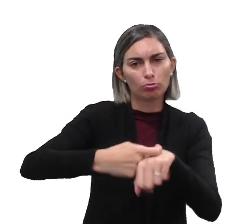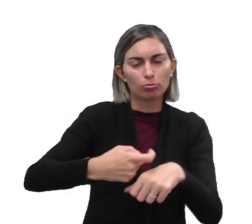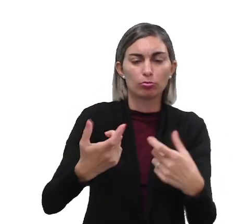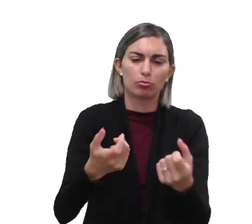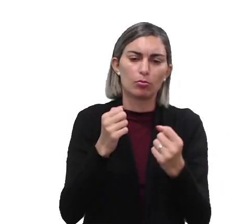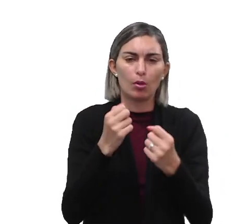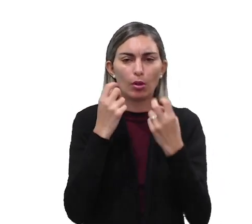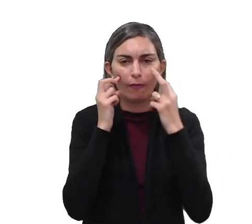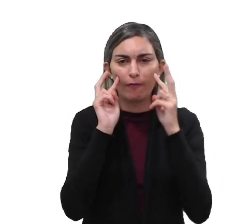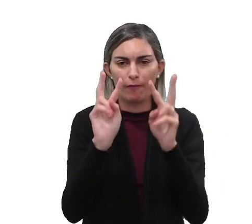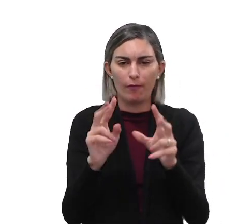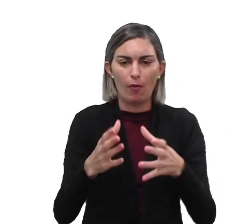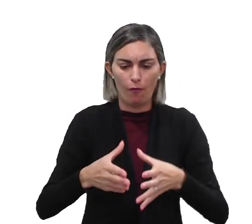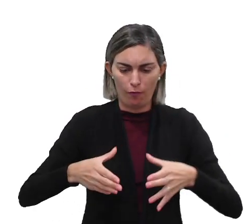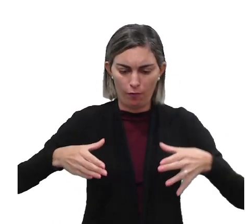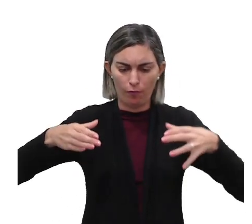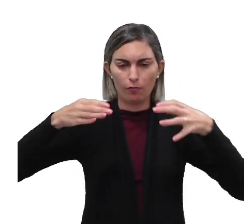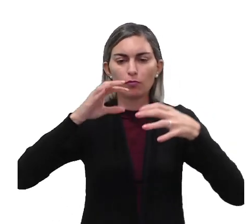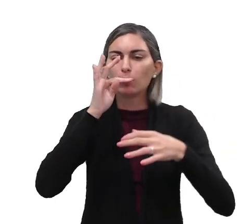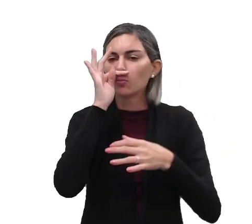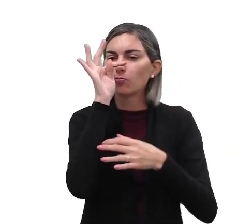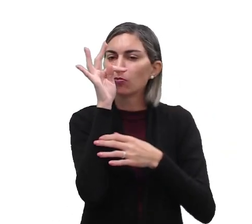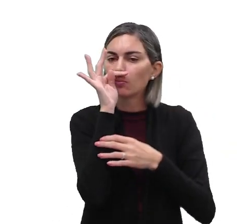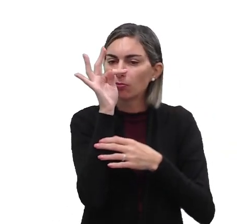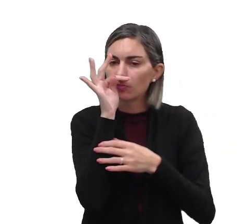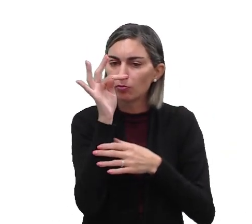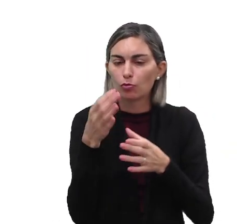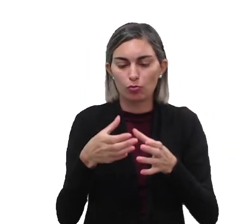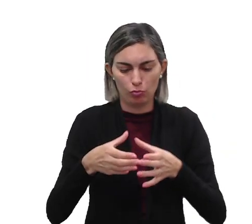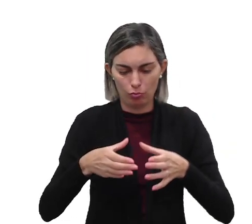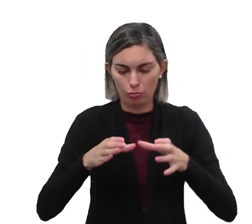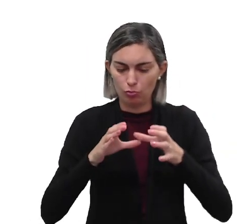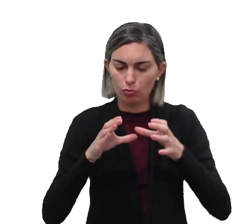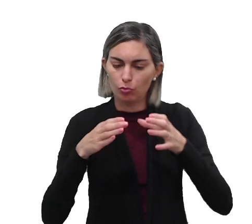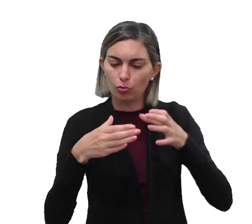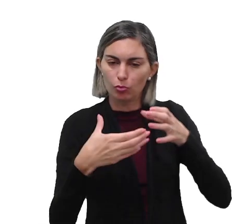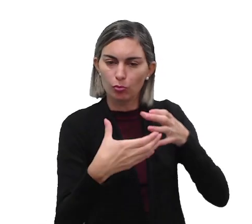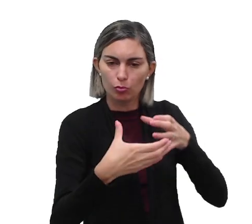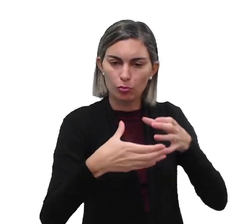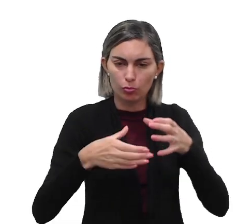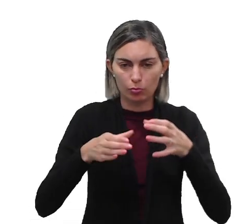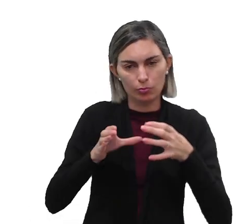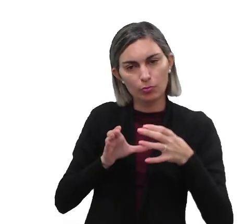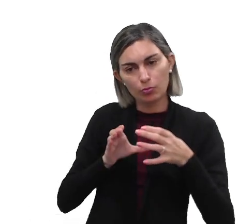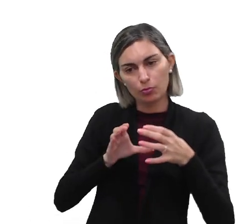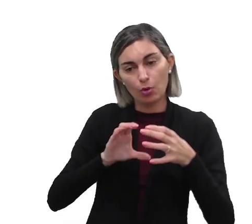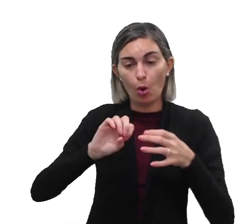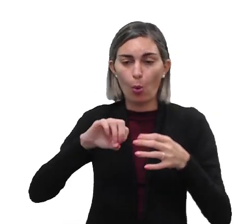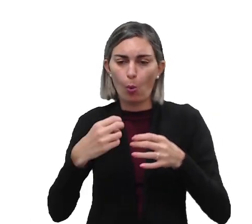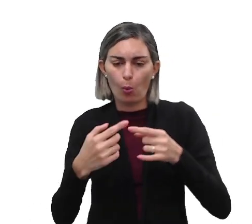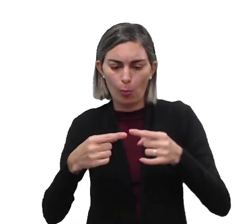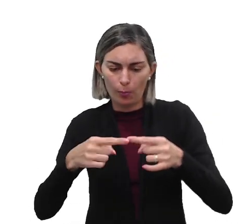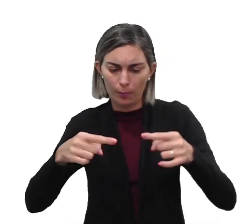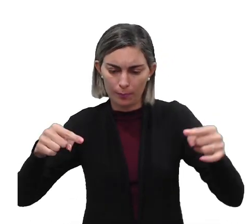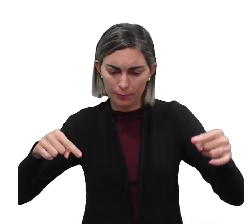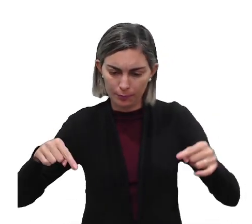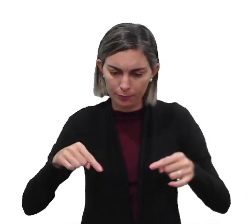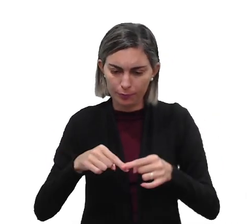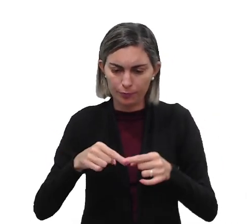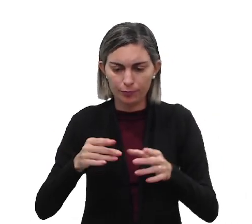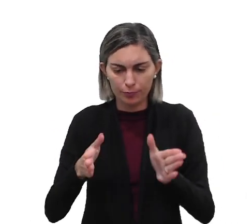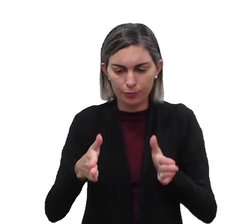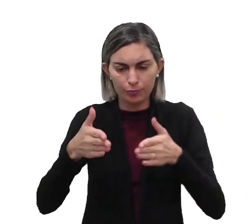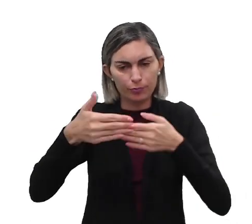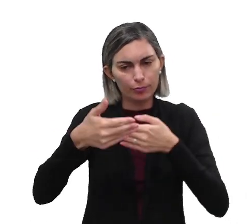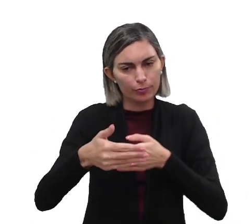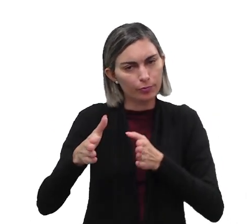como podemos ver no vaso de plantas, né, no formato cilíndrico, ou nesses vasos com